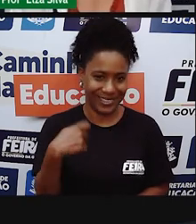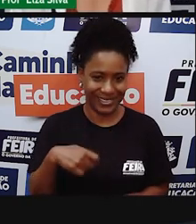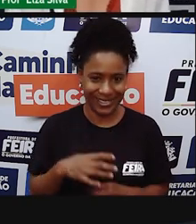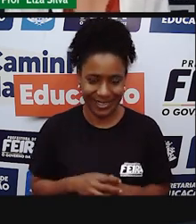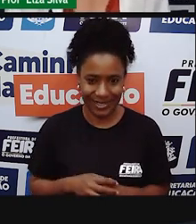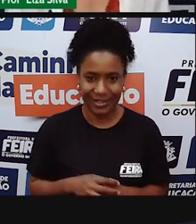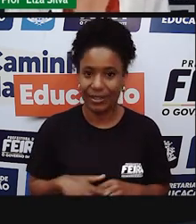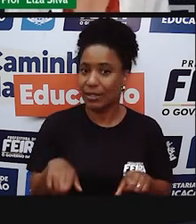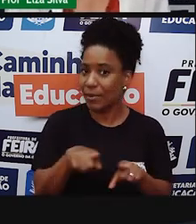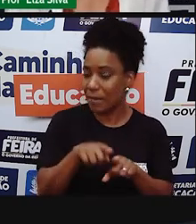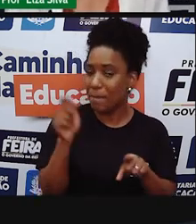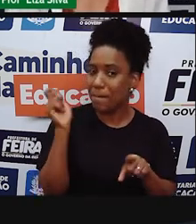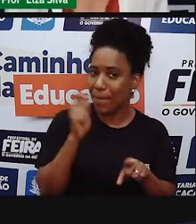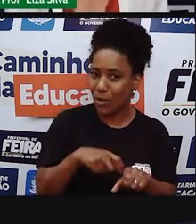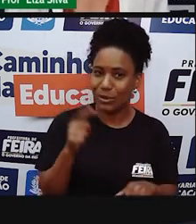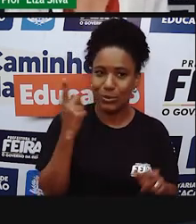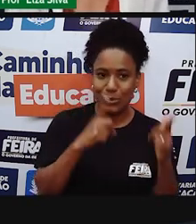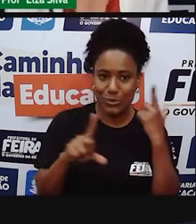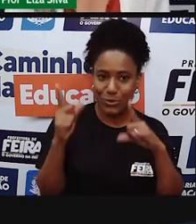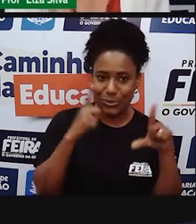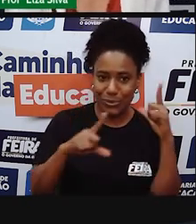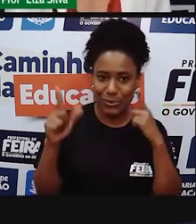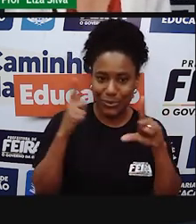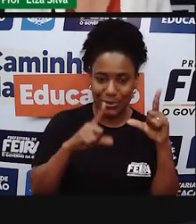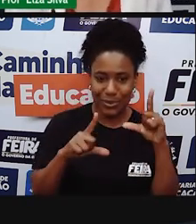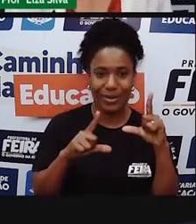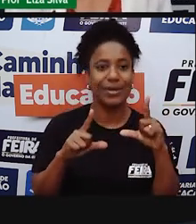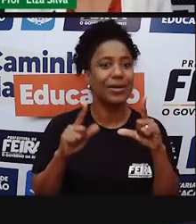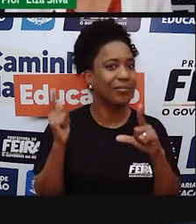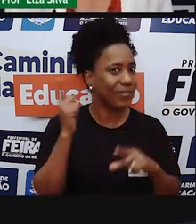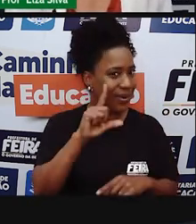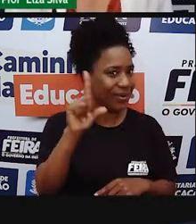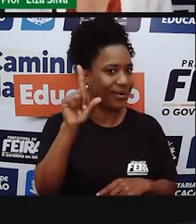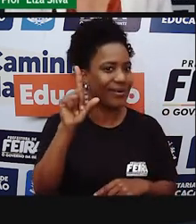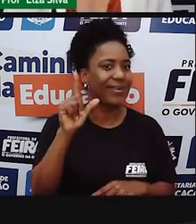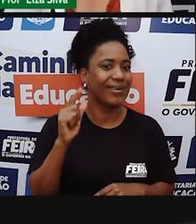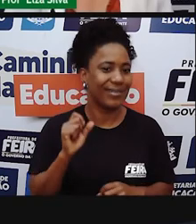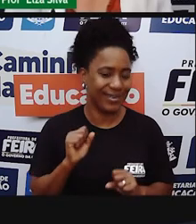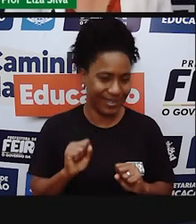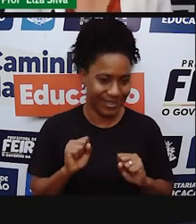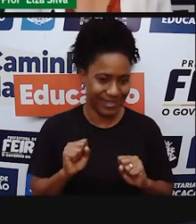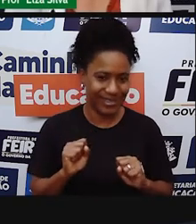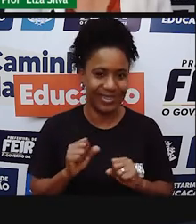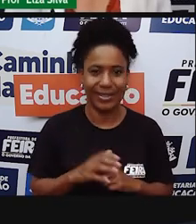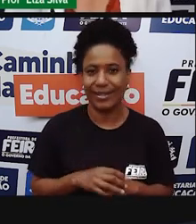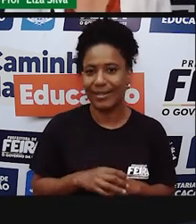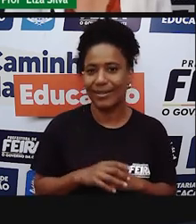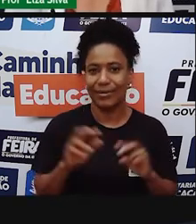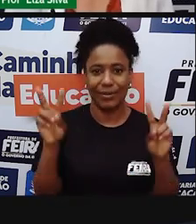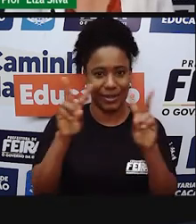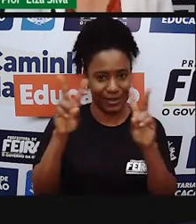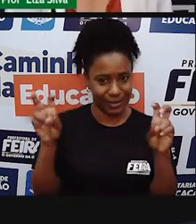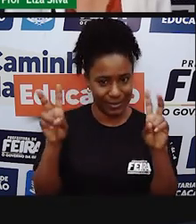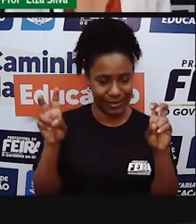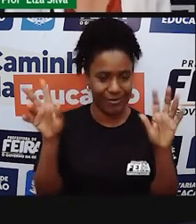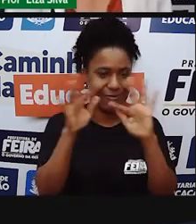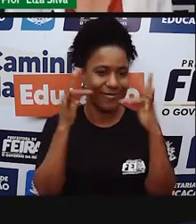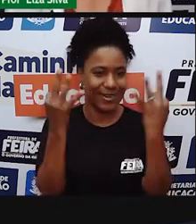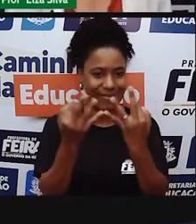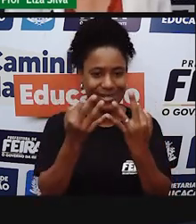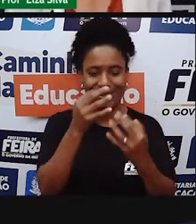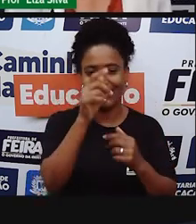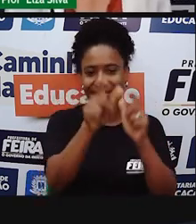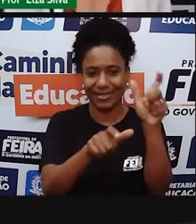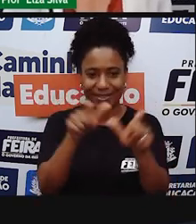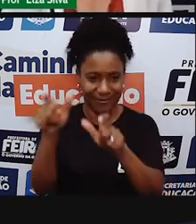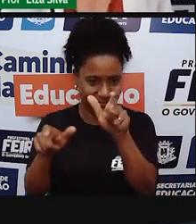e bônus, ok? Family members, membros da família, é o tema da nossa